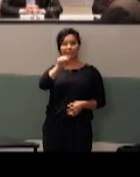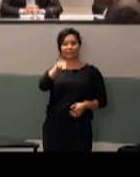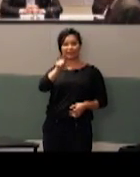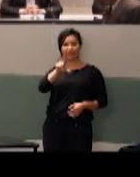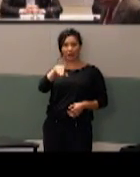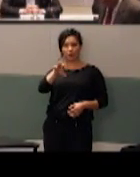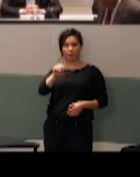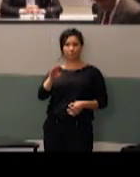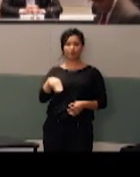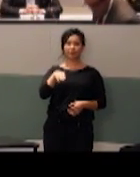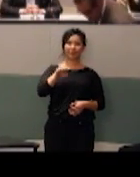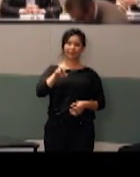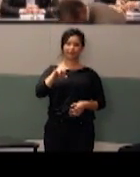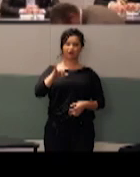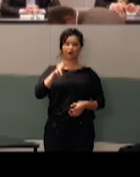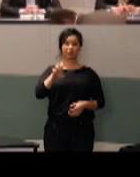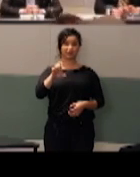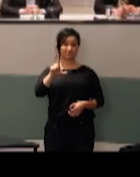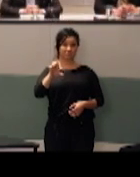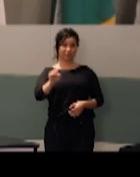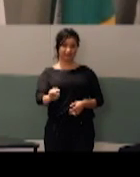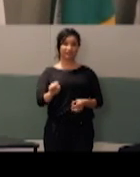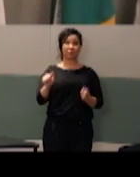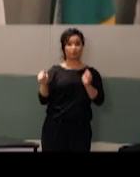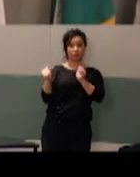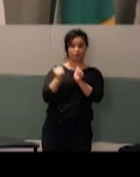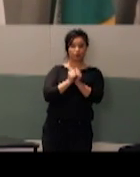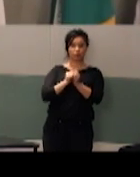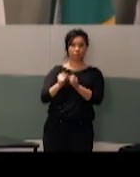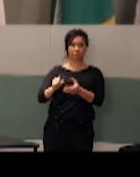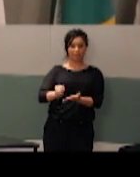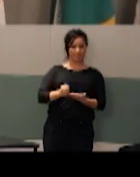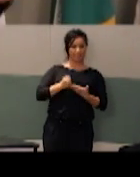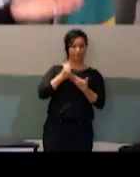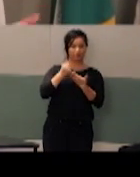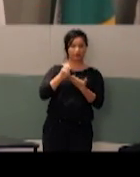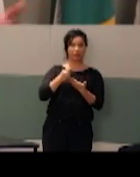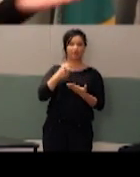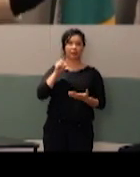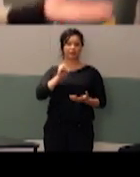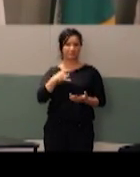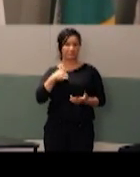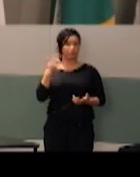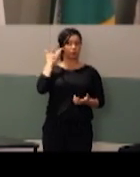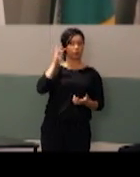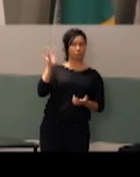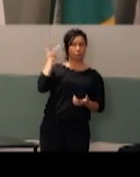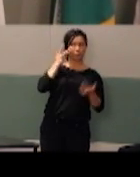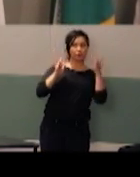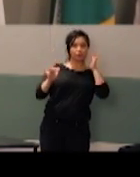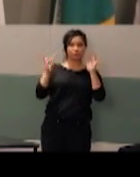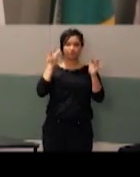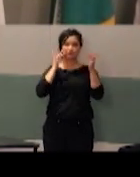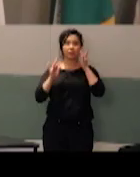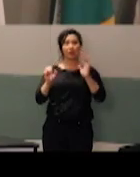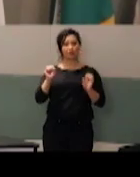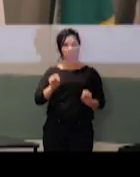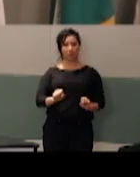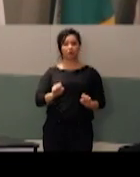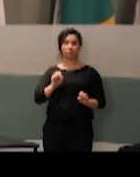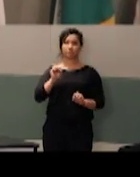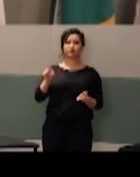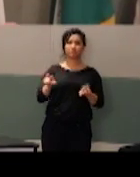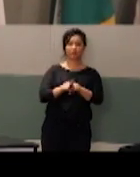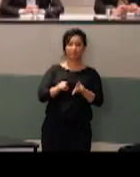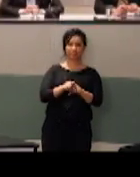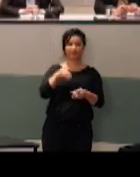O doutor Dalmo vai comigo, está imbuído de dirimir dúvidas que possam ocorrer aqui e o voto de